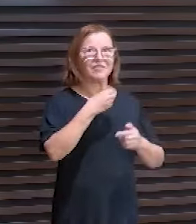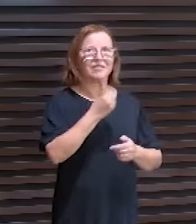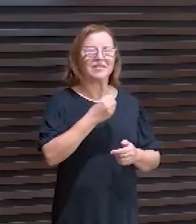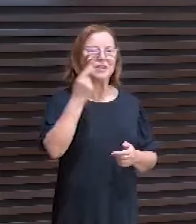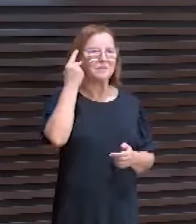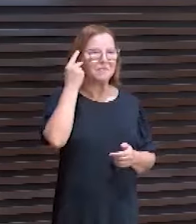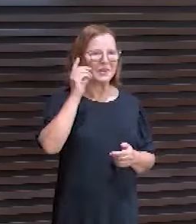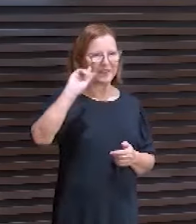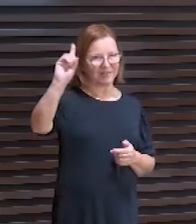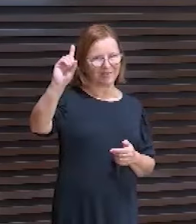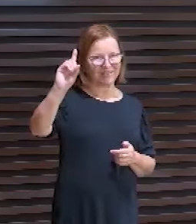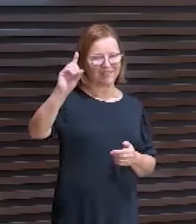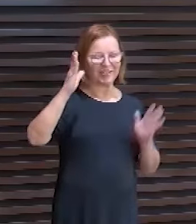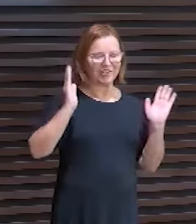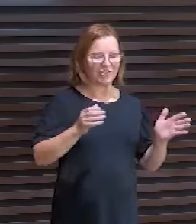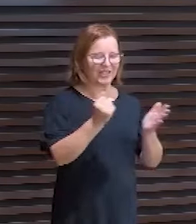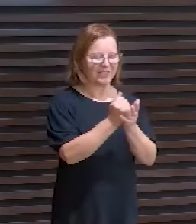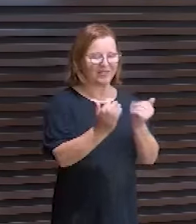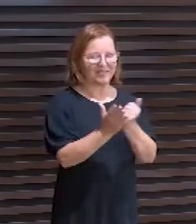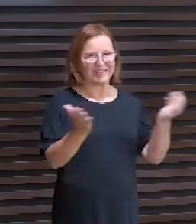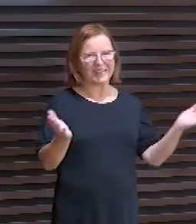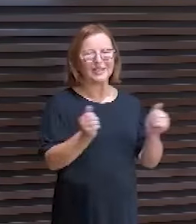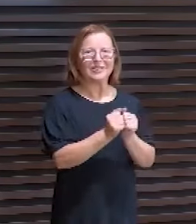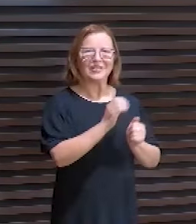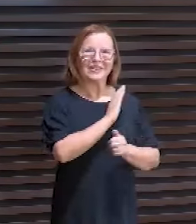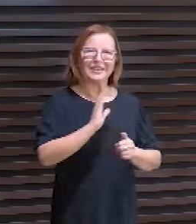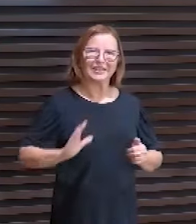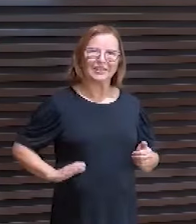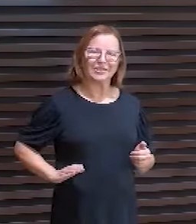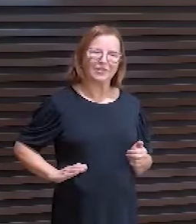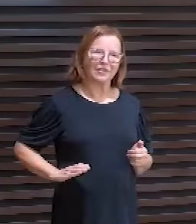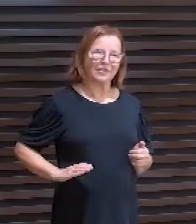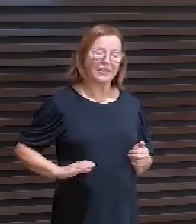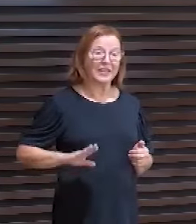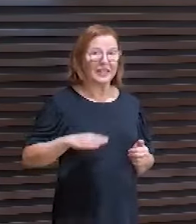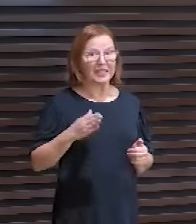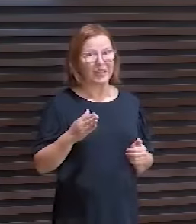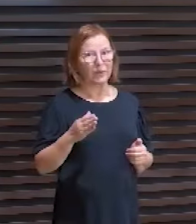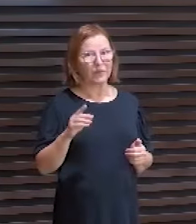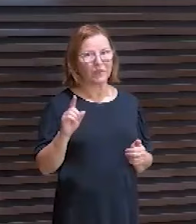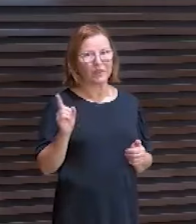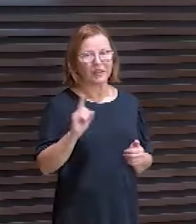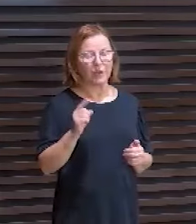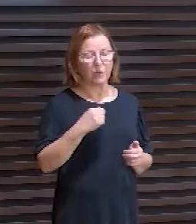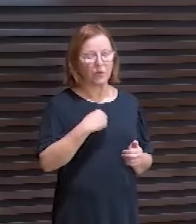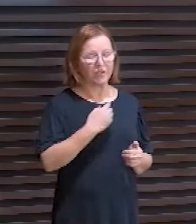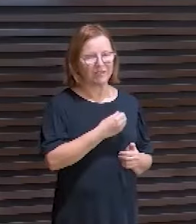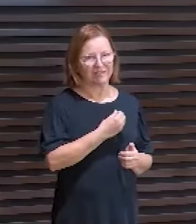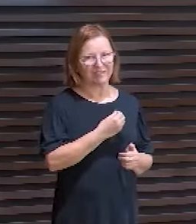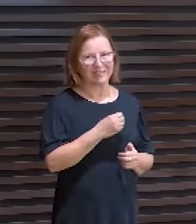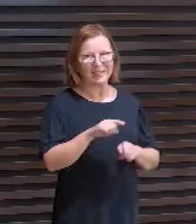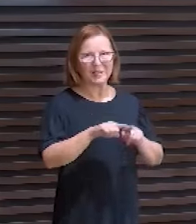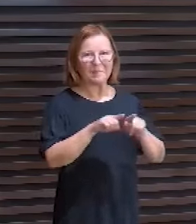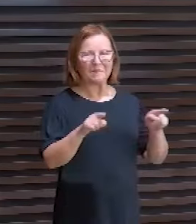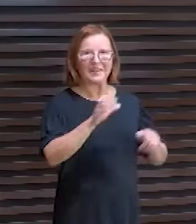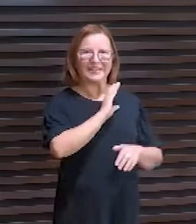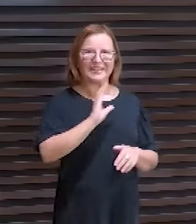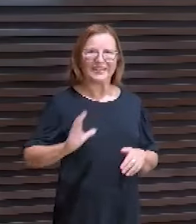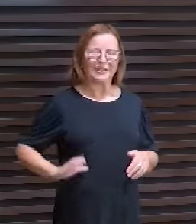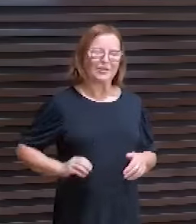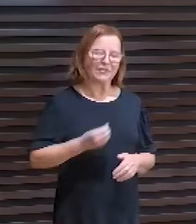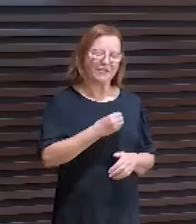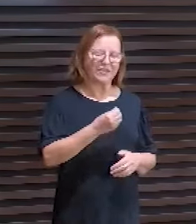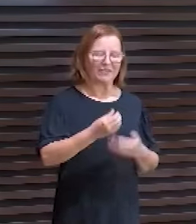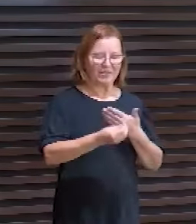Deus estou crucificado com Cristo logo já não sou eu quem vive mas